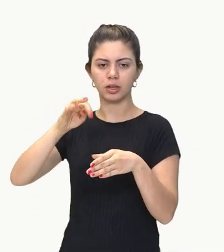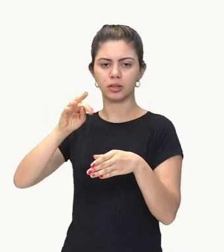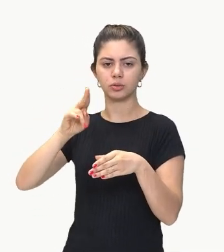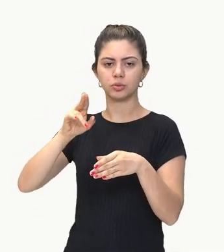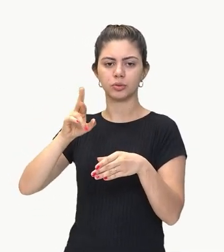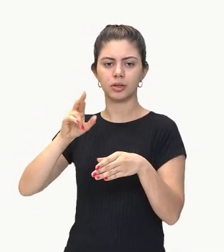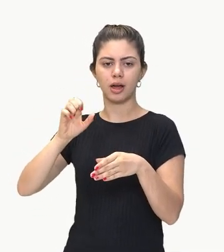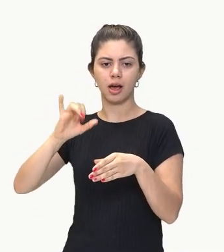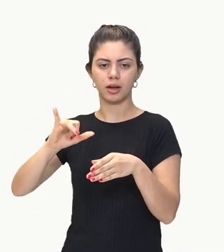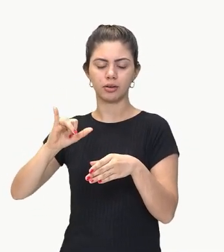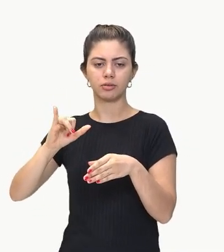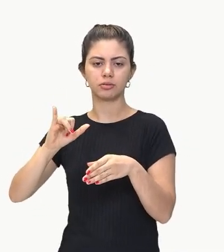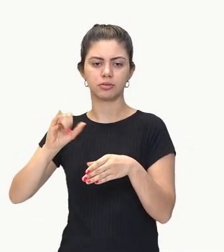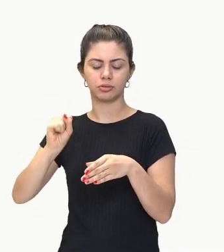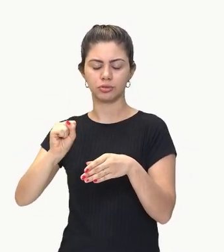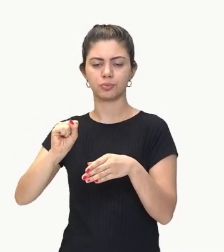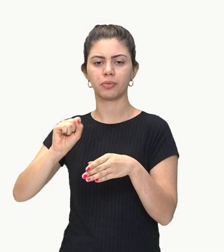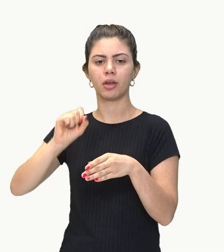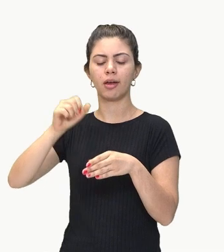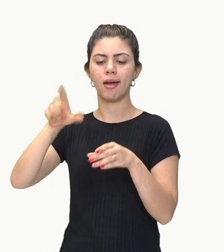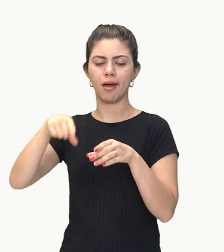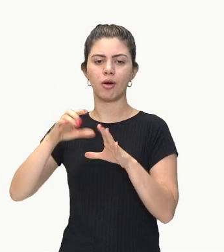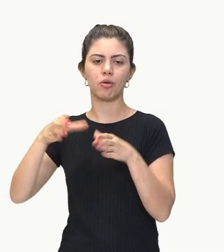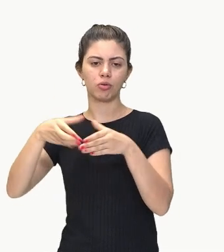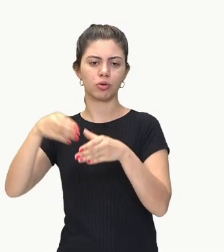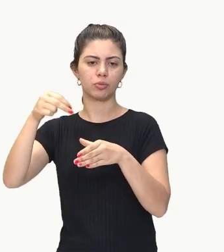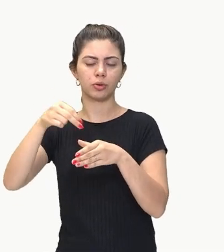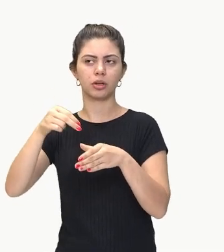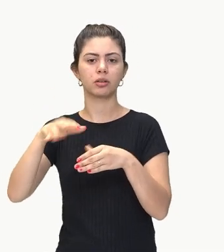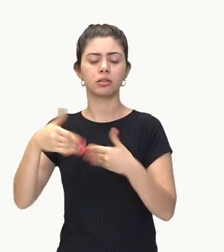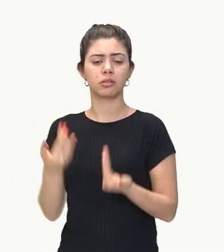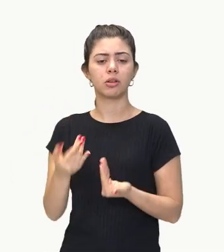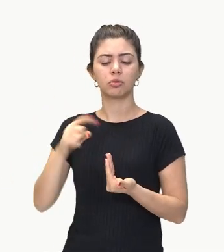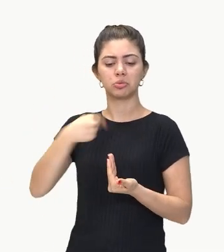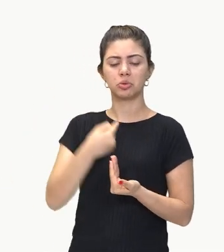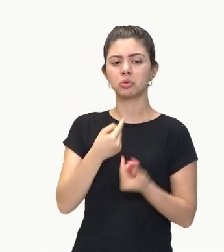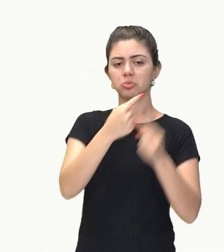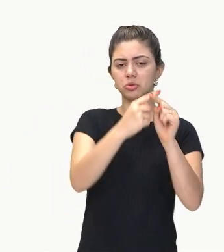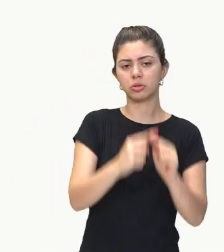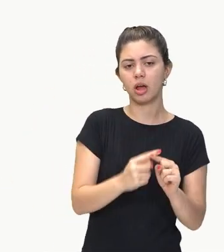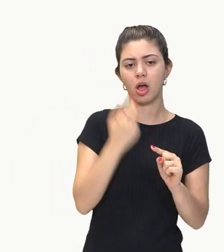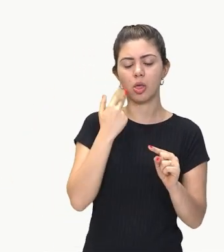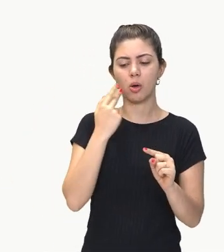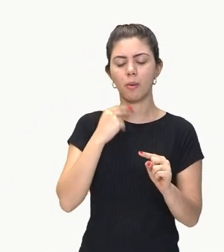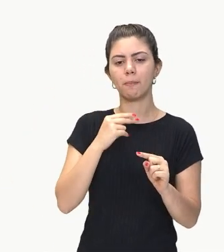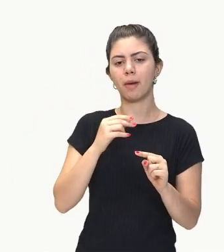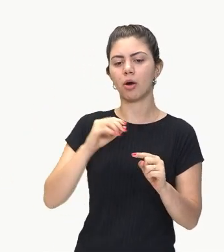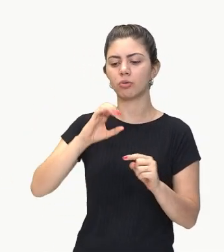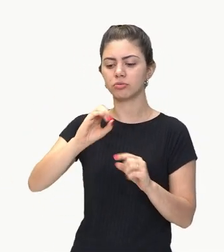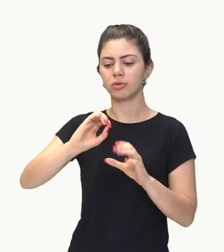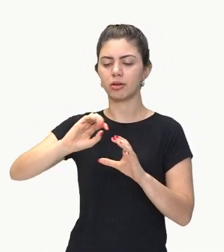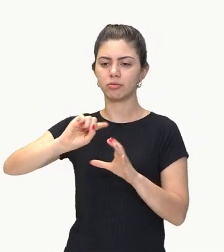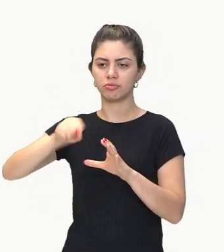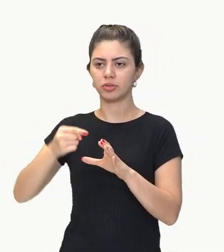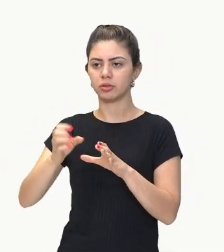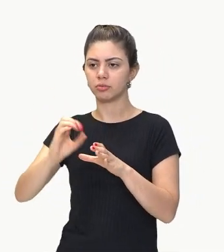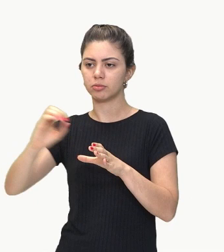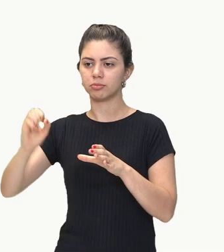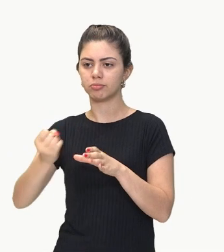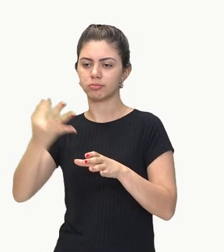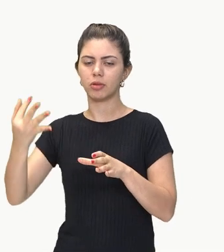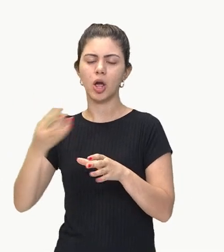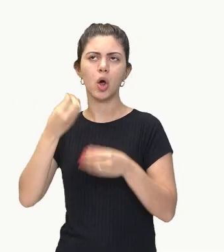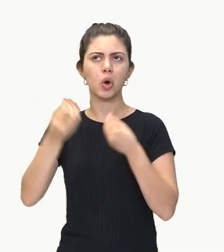esta informação. Nós vamos multiplicar os números como se fossem números naturais. Como